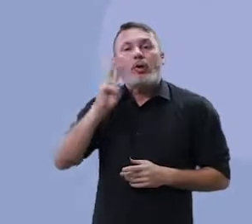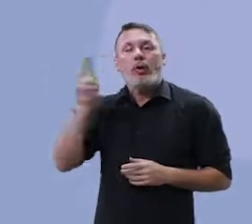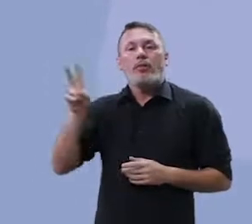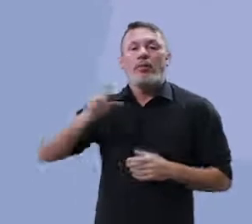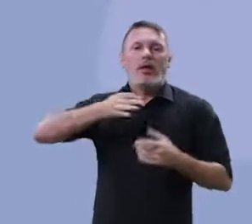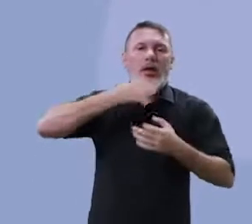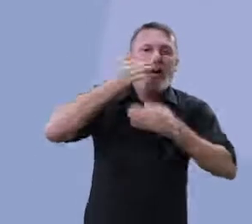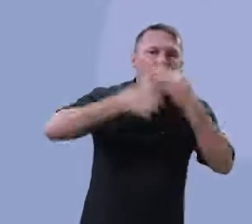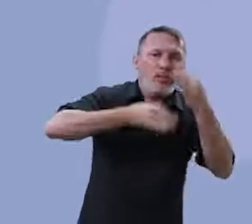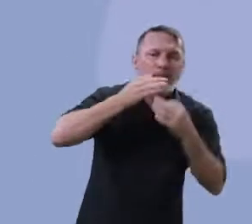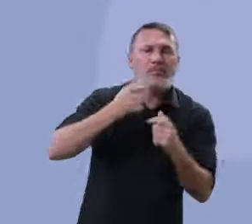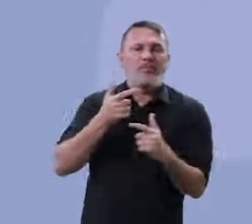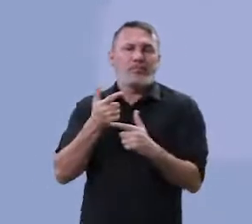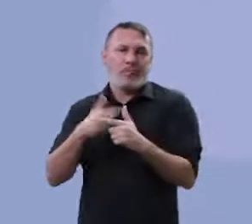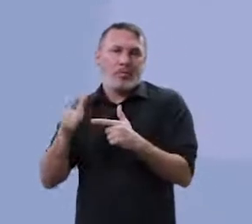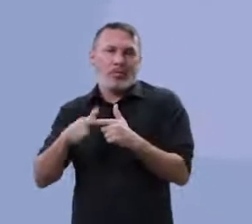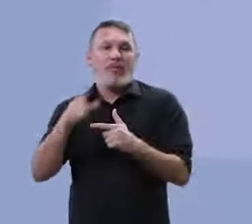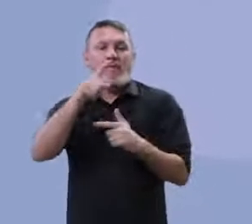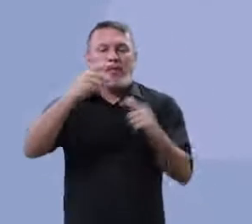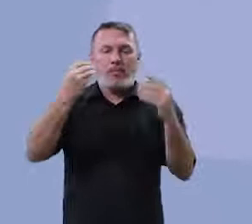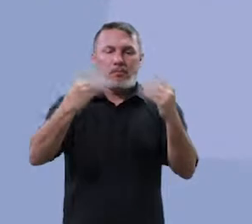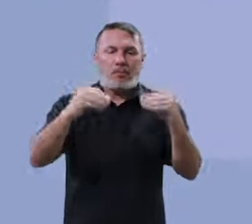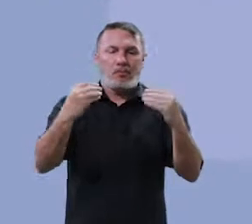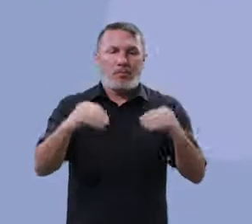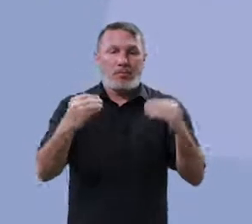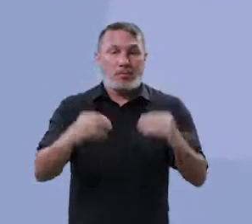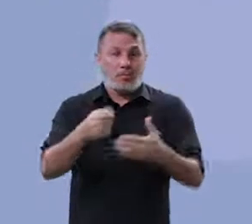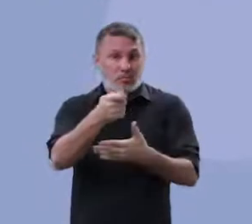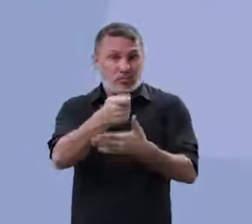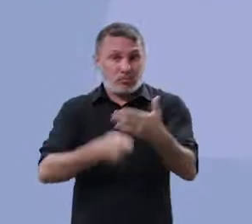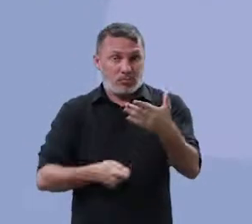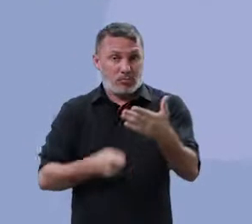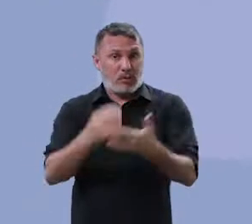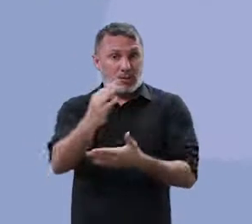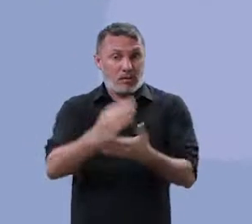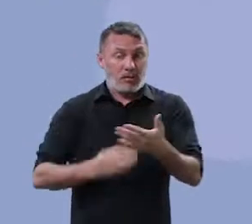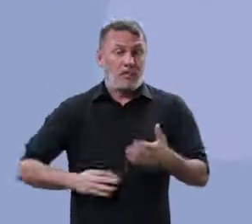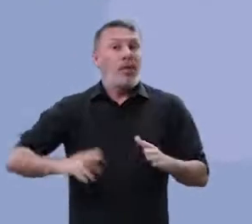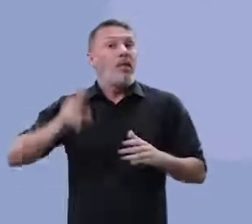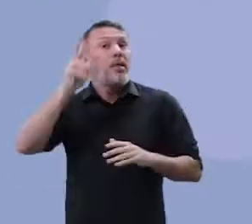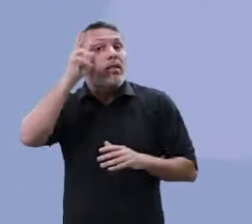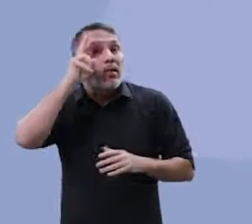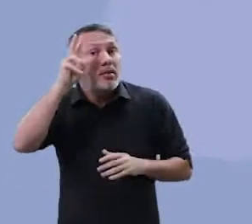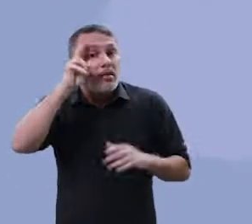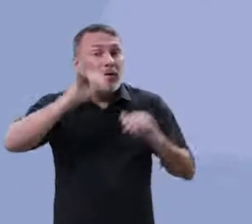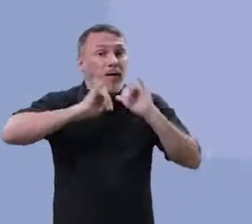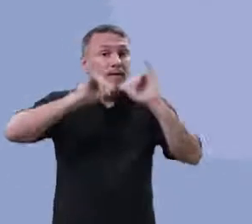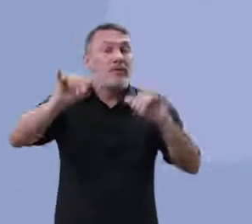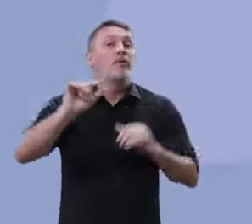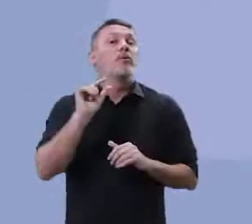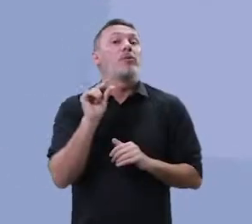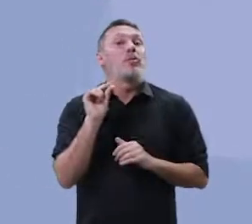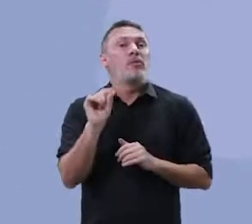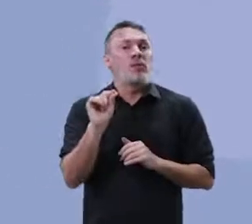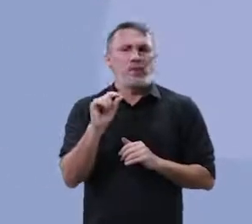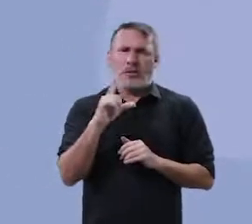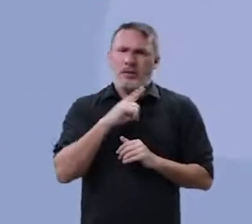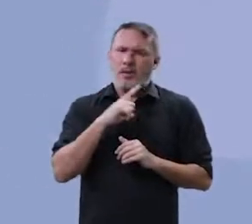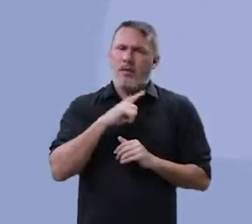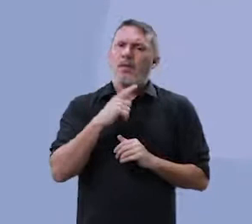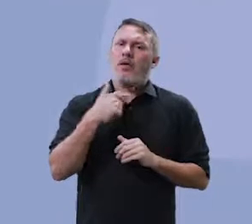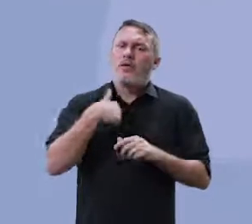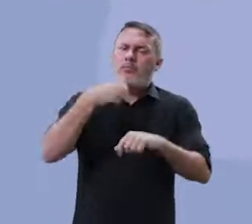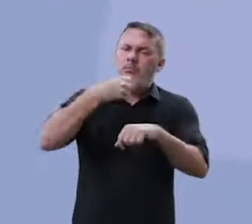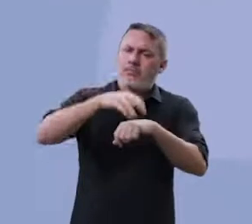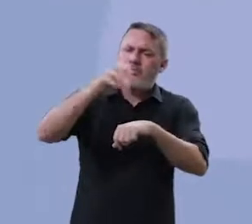então, argumentos e problemas para você colocar no seu texto. Vale lembrar que nós vamos jogar